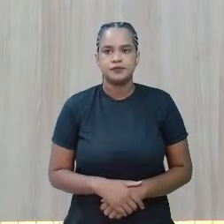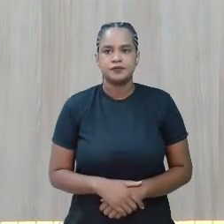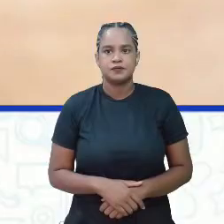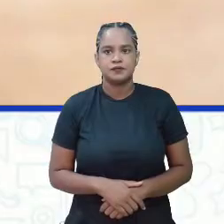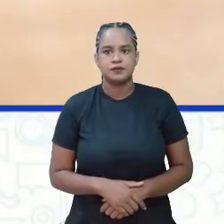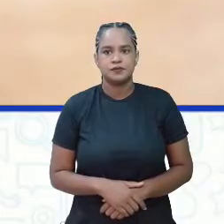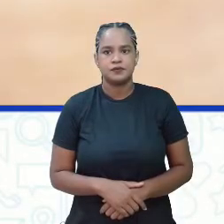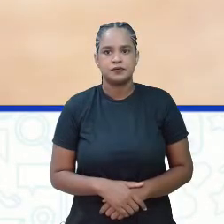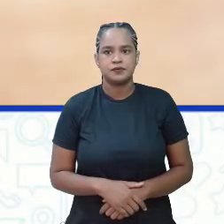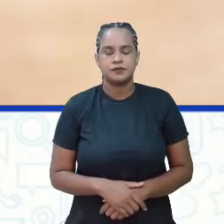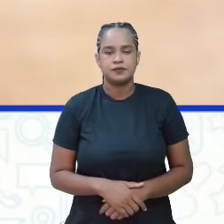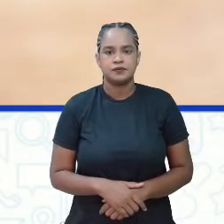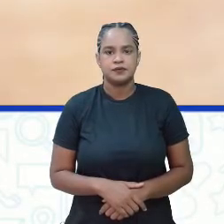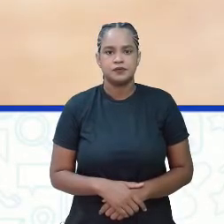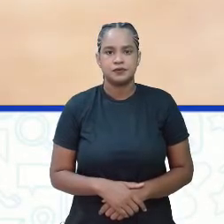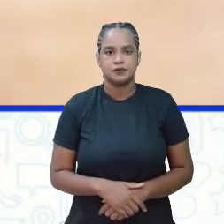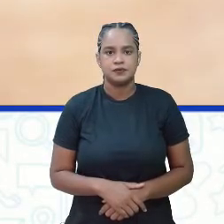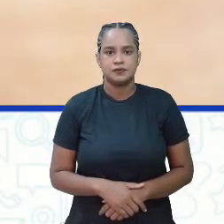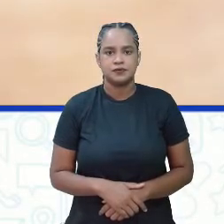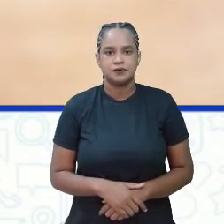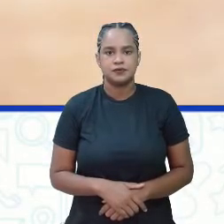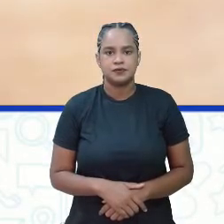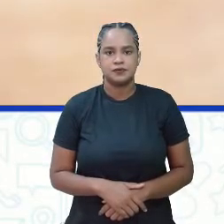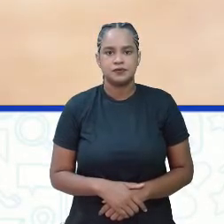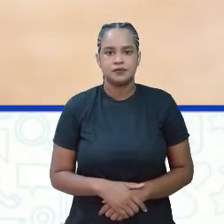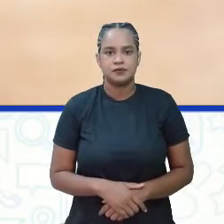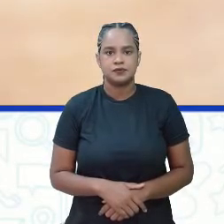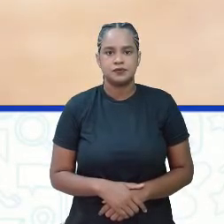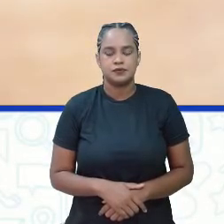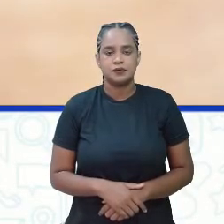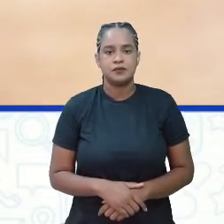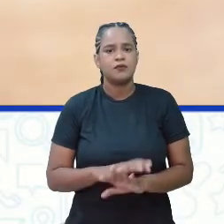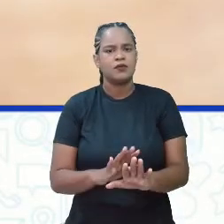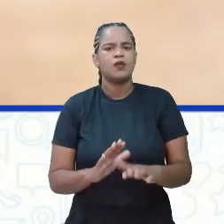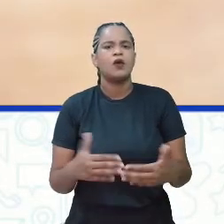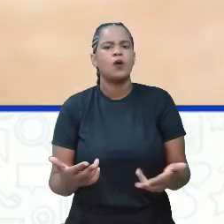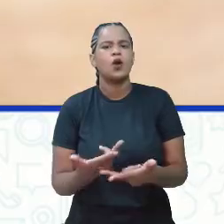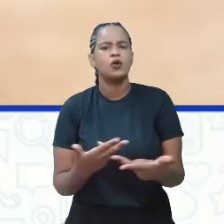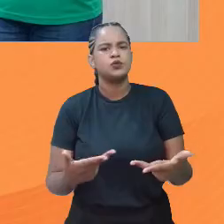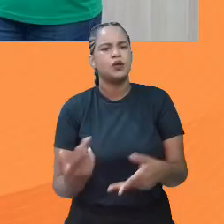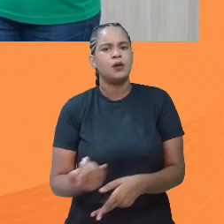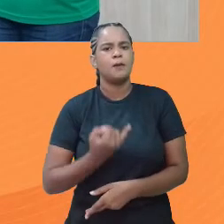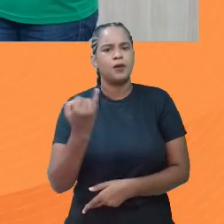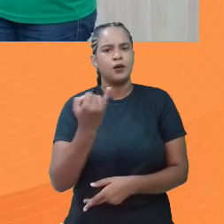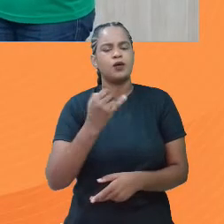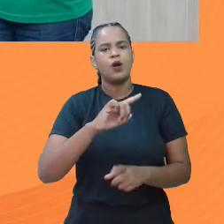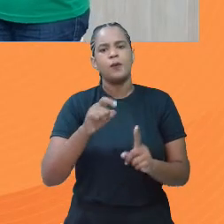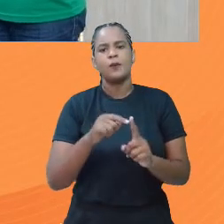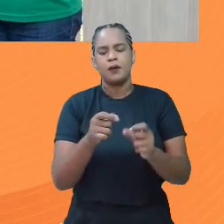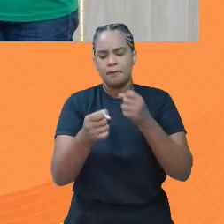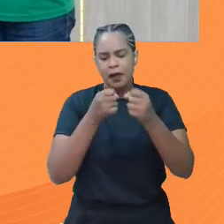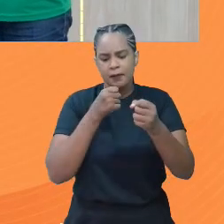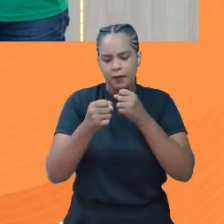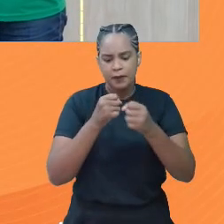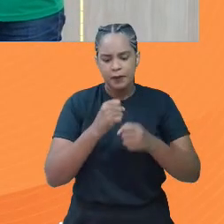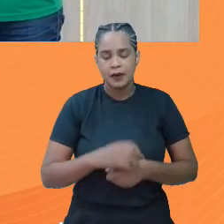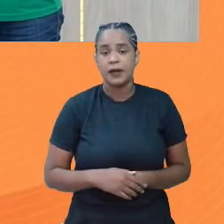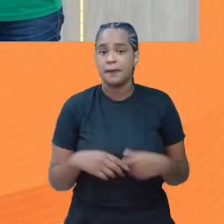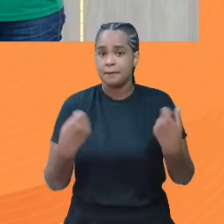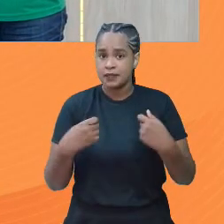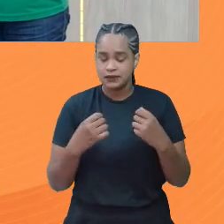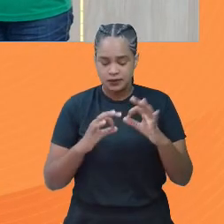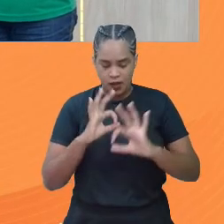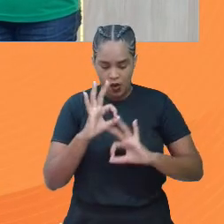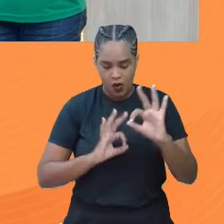Quais os pontos importantes para se fazer uma entrevista? Olha aí, temos que planejar,